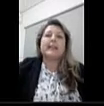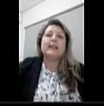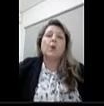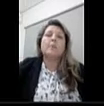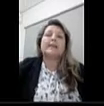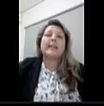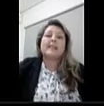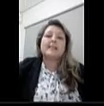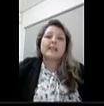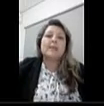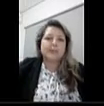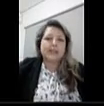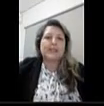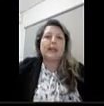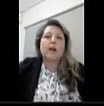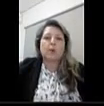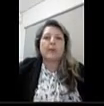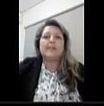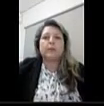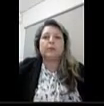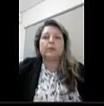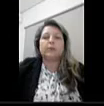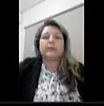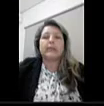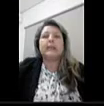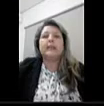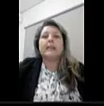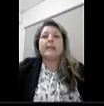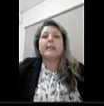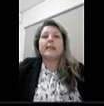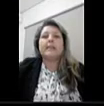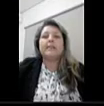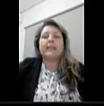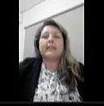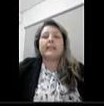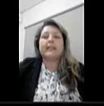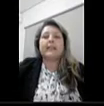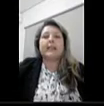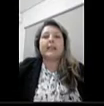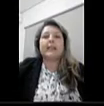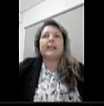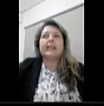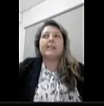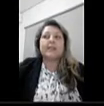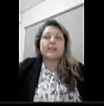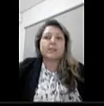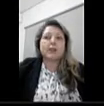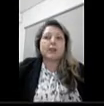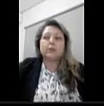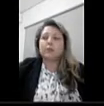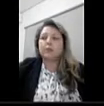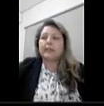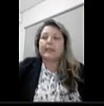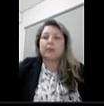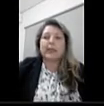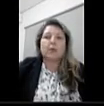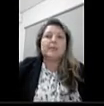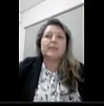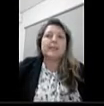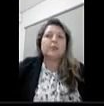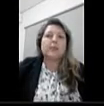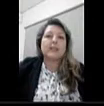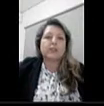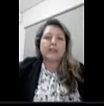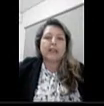ter uma atenção especial com esse aluno, né? E aí, ele vai entender que, às vezes, o aluno não está